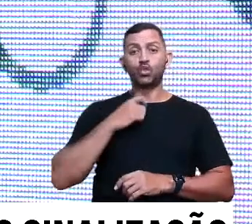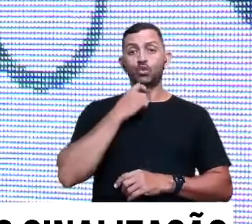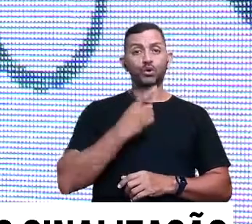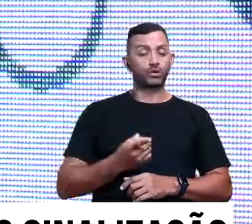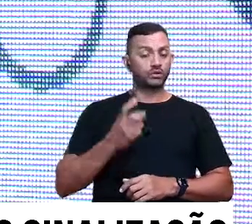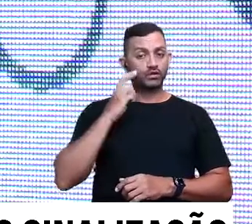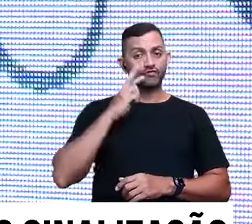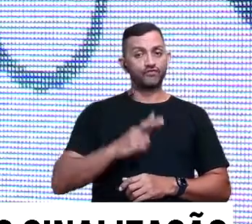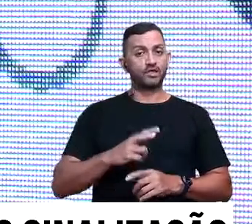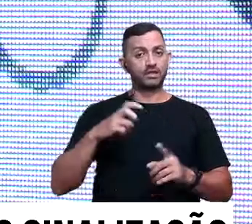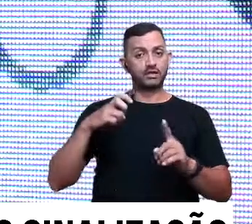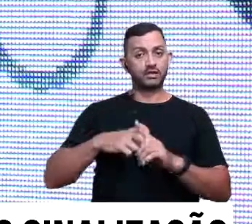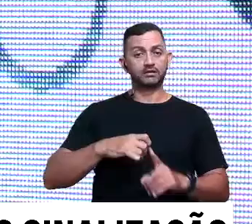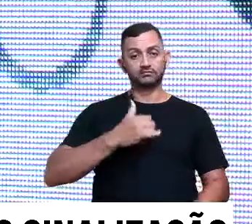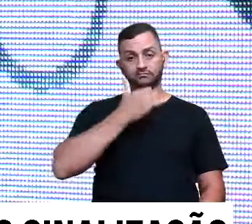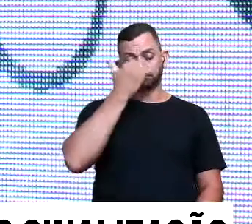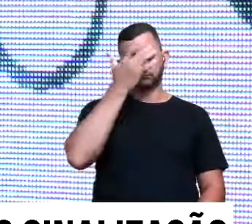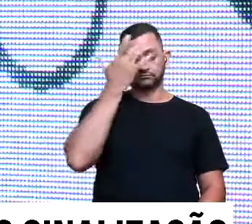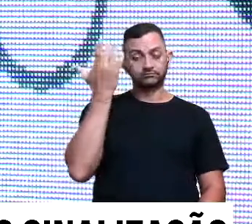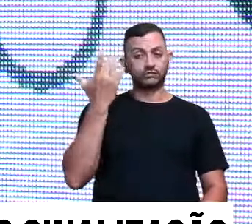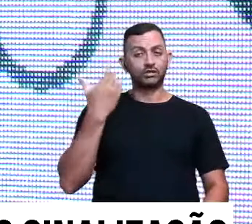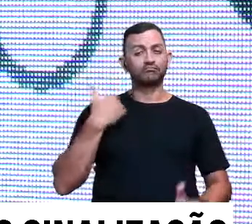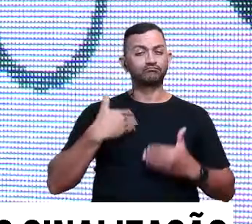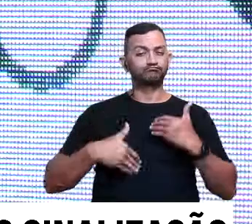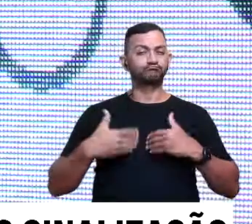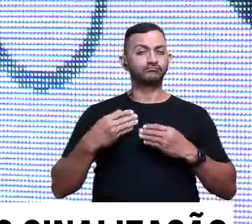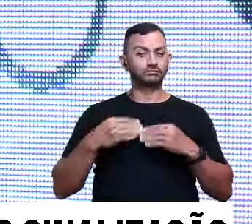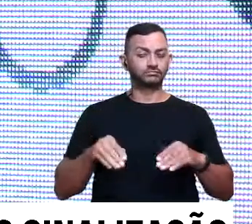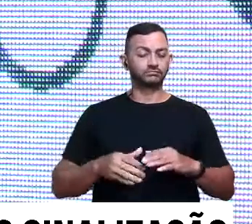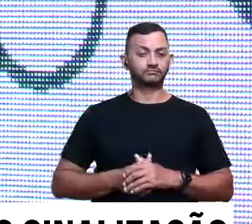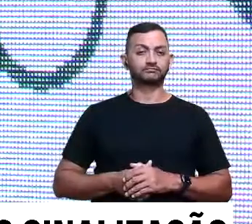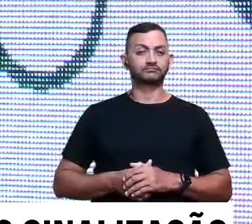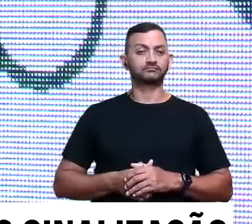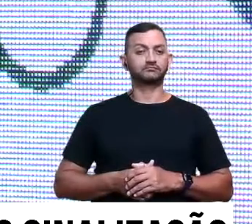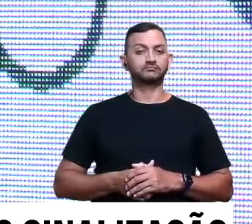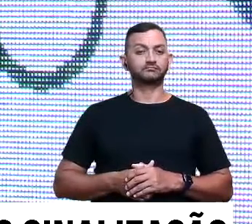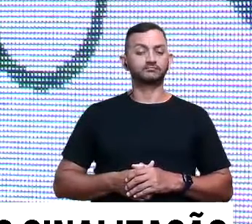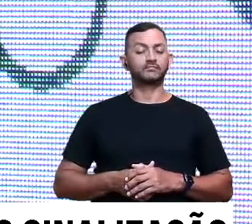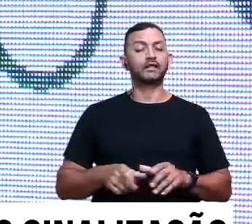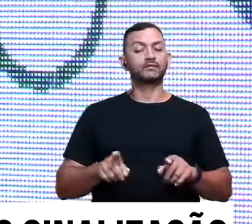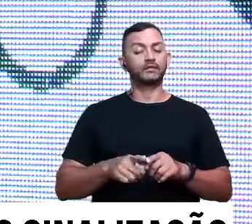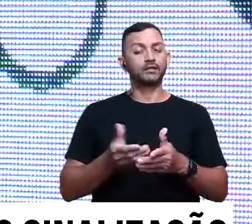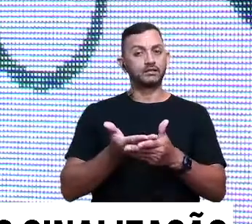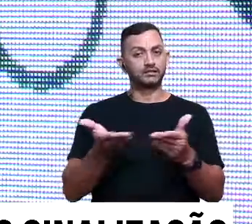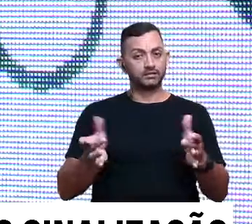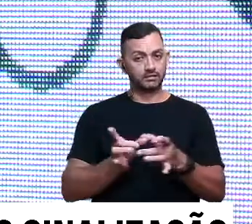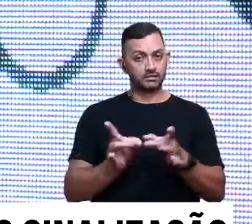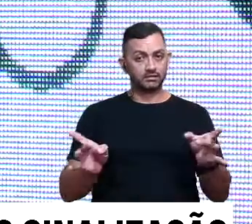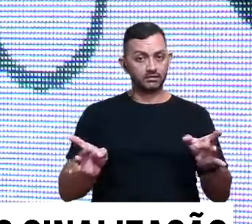eles não aguentavam mais ver algum tipo de acidente, as pessoas se machucando na região. Aqui a gente também